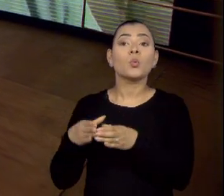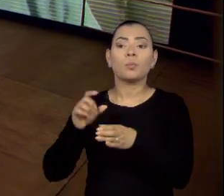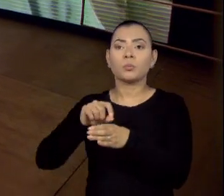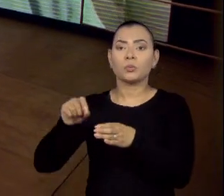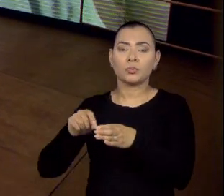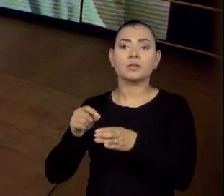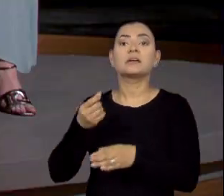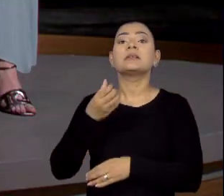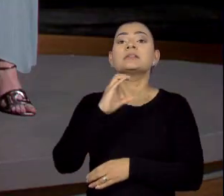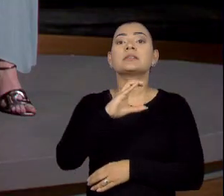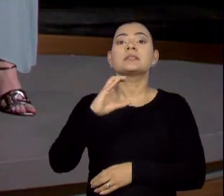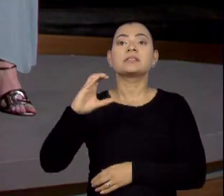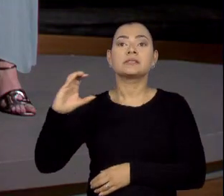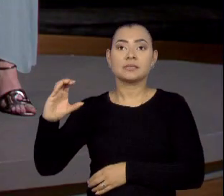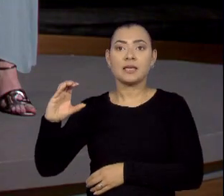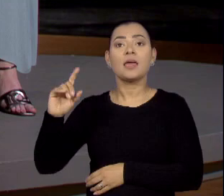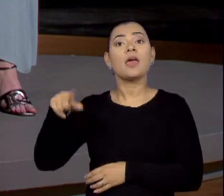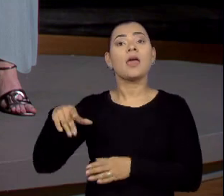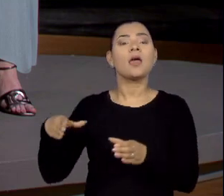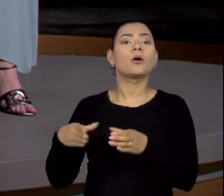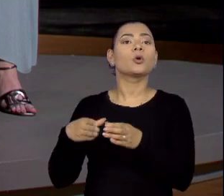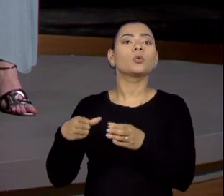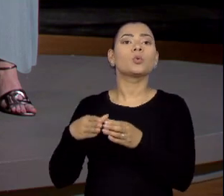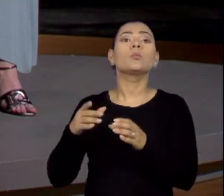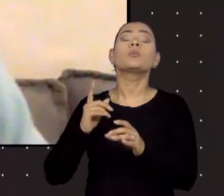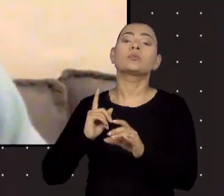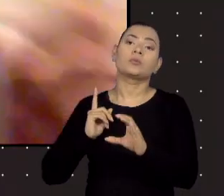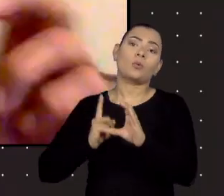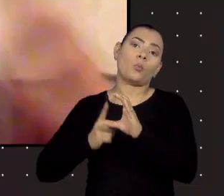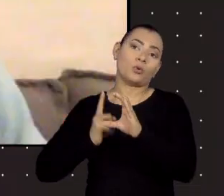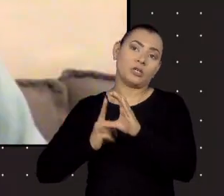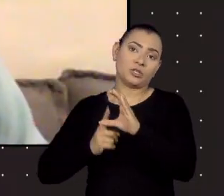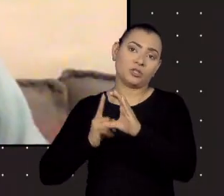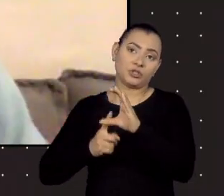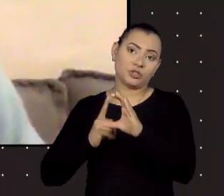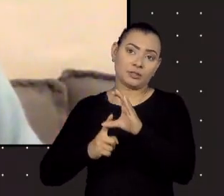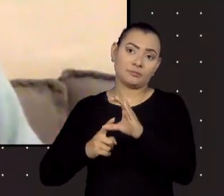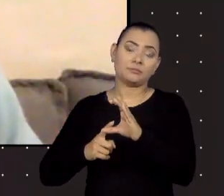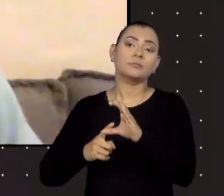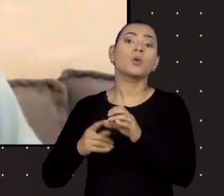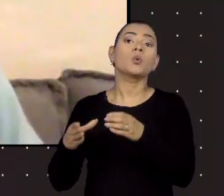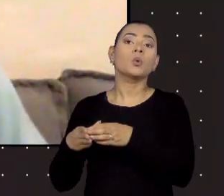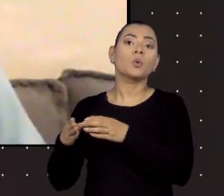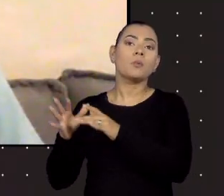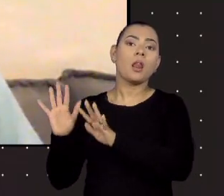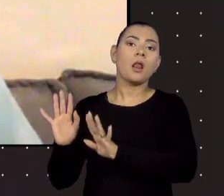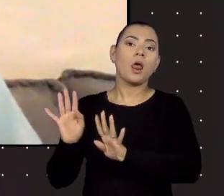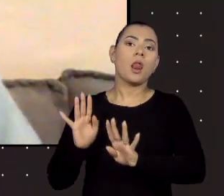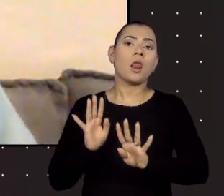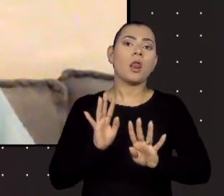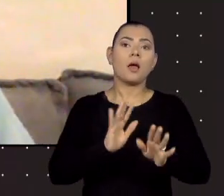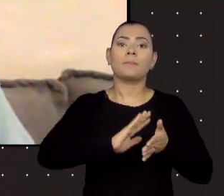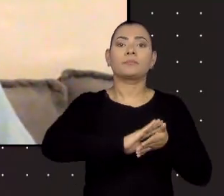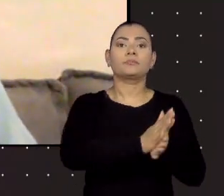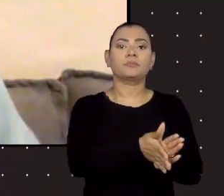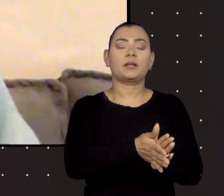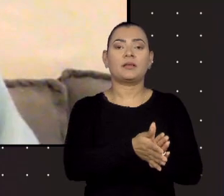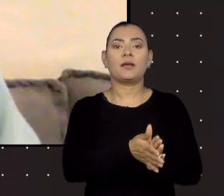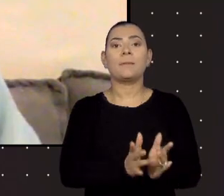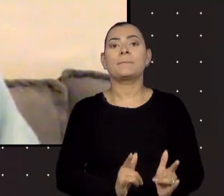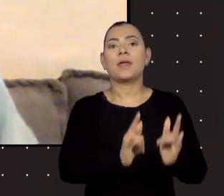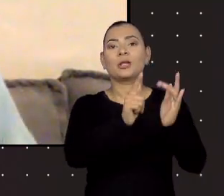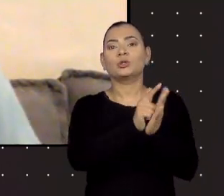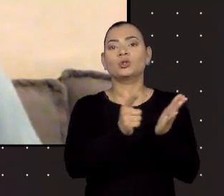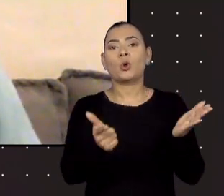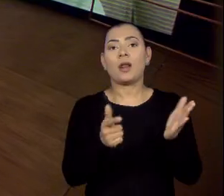era o CCC, Comando de Caça aos Comunistas, para descendo armado para derrubar a Última Hora, que a Última Hora era tida como um